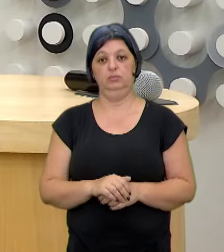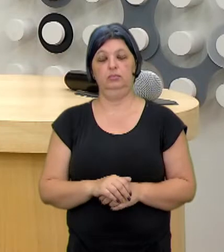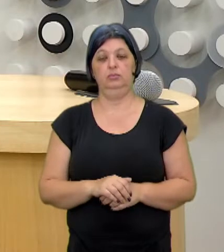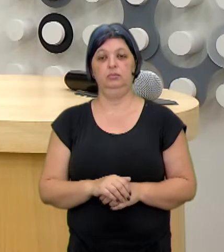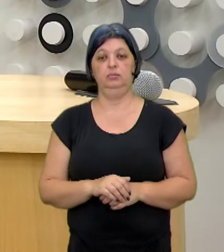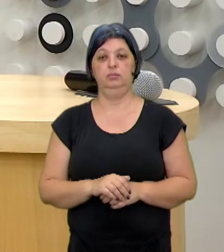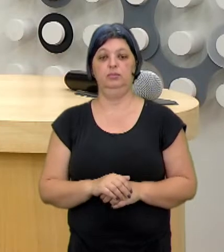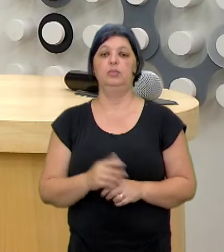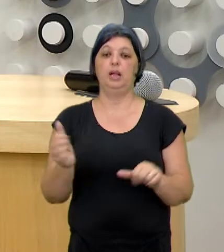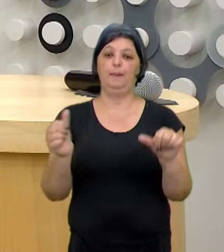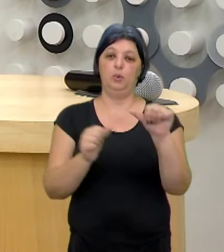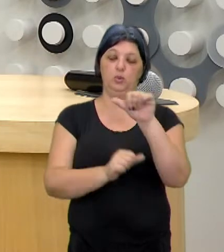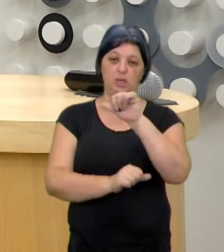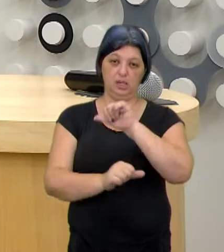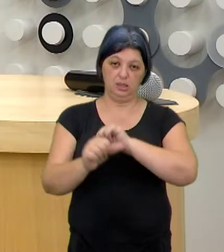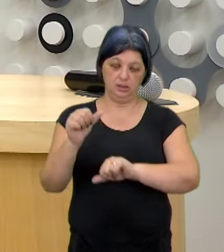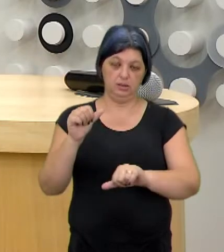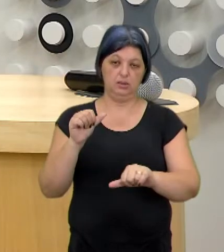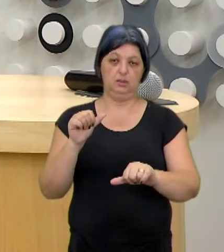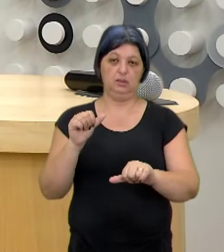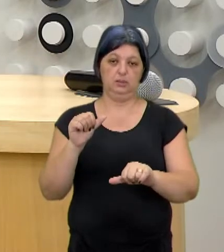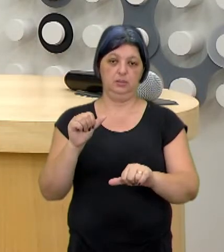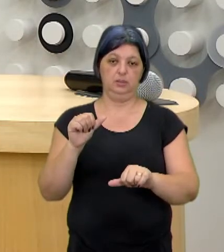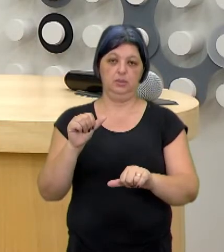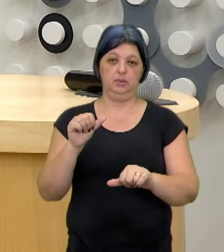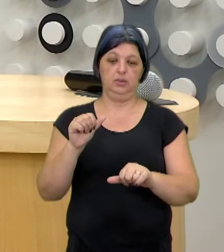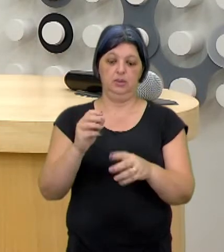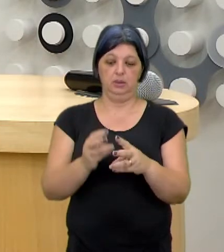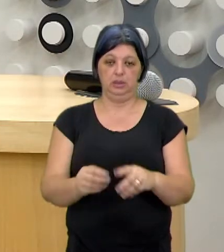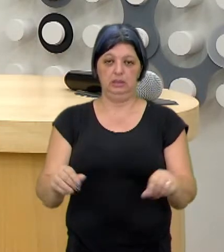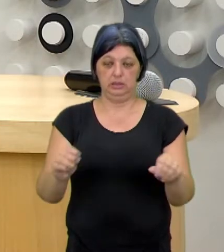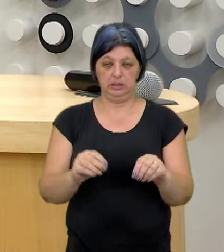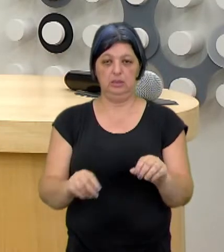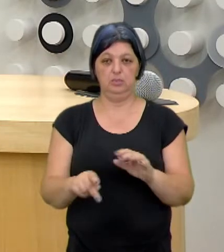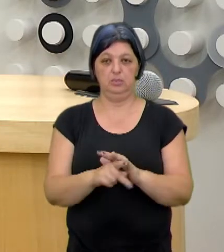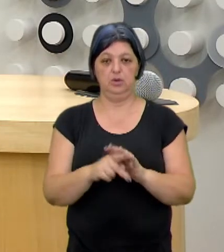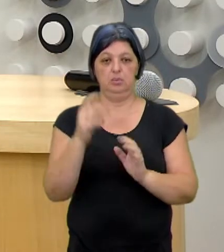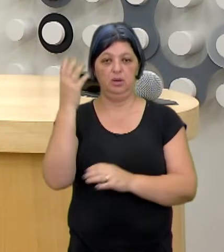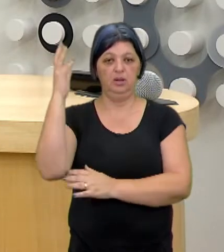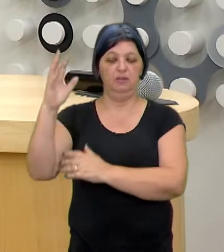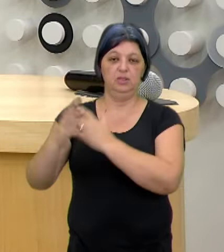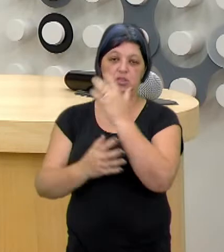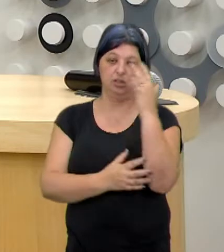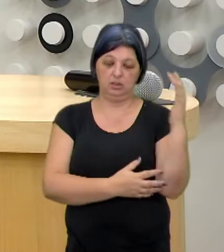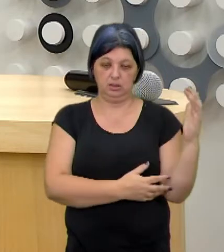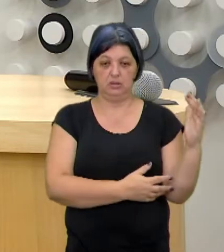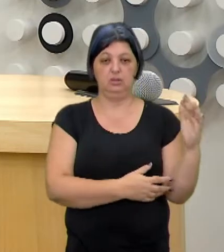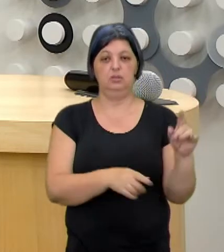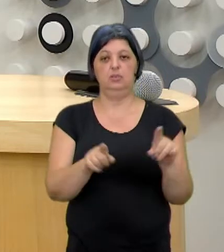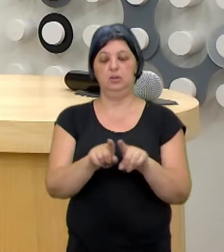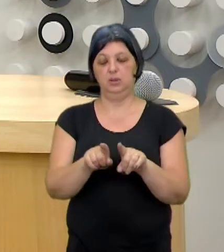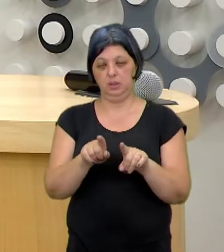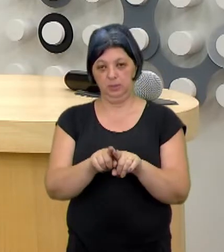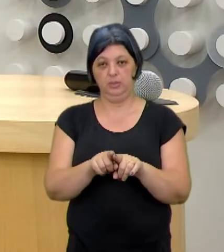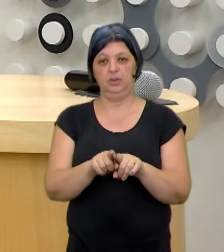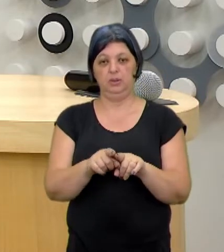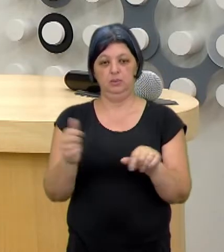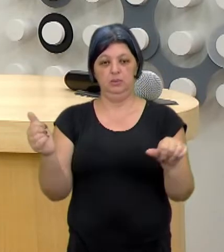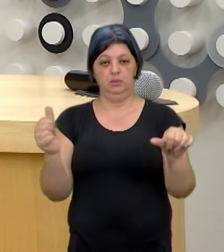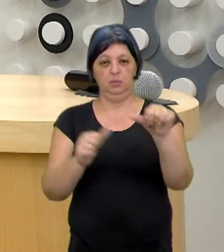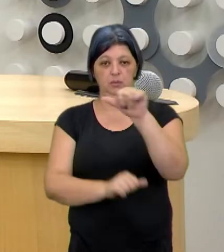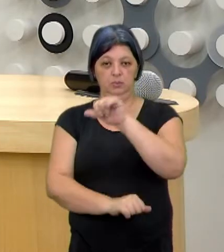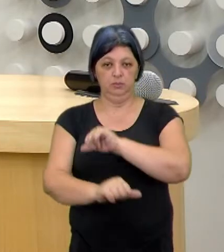essas mudanças que acontecem aí, né, no solo, na vegetação, também há ocasionalmente aí de